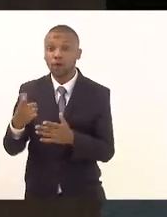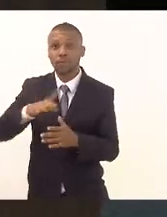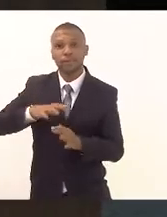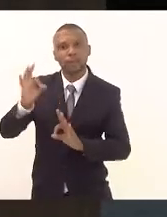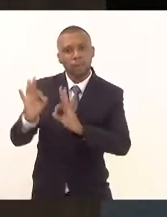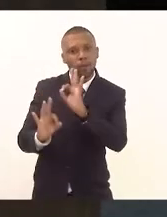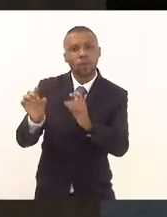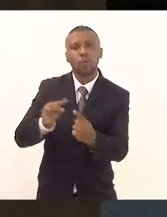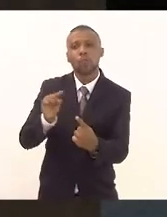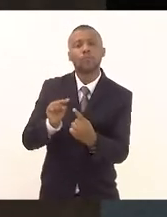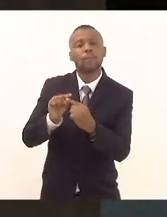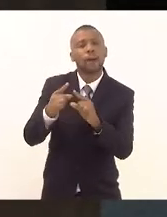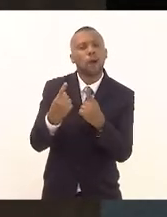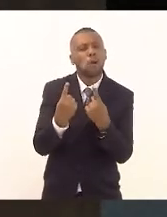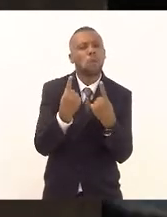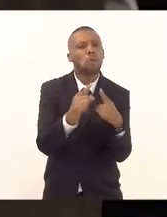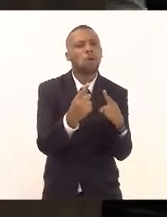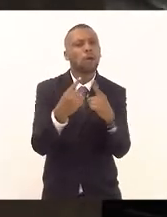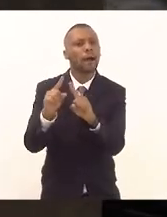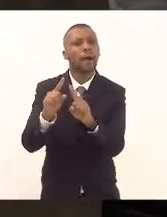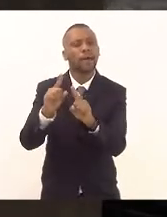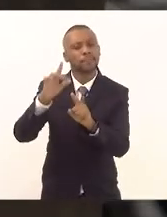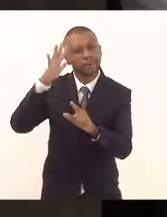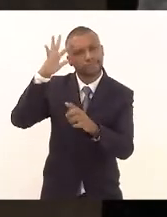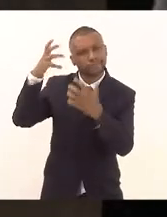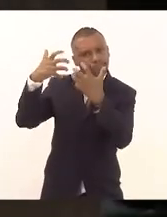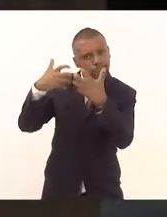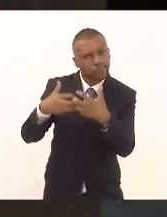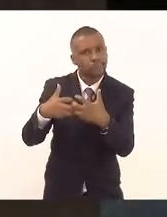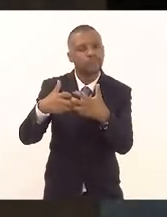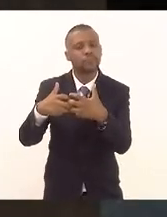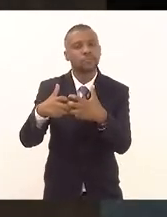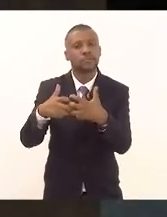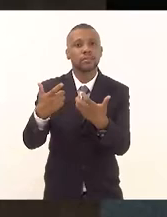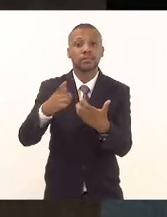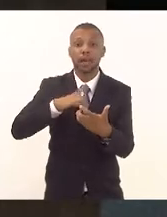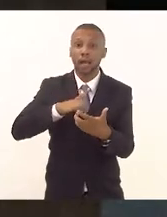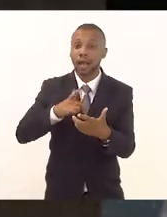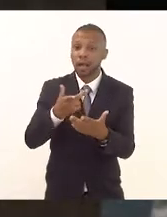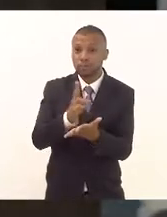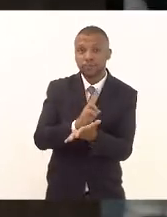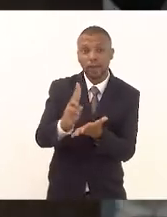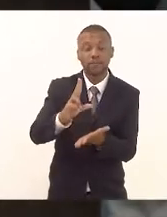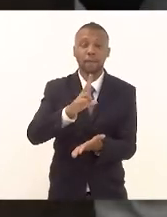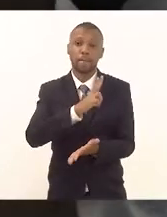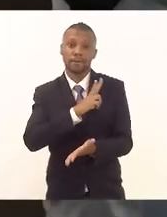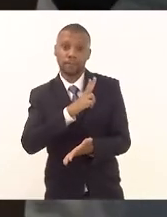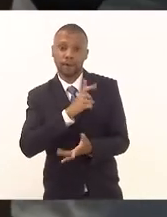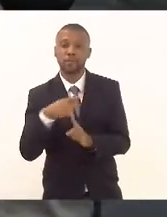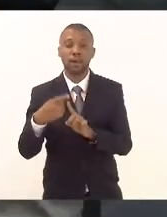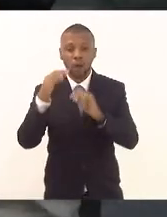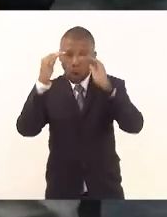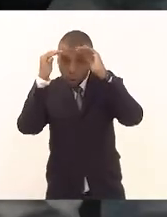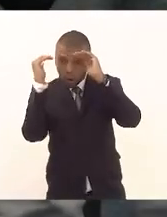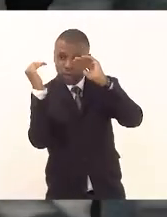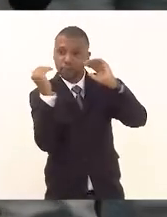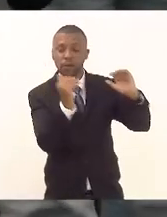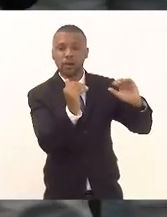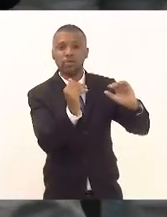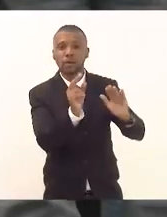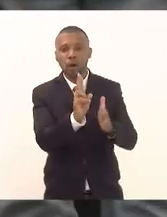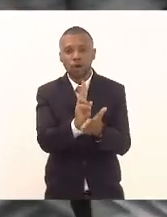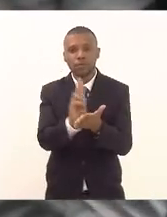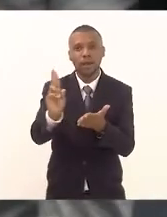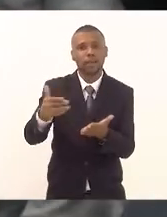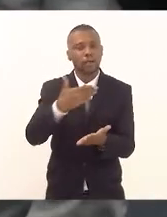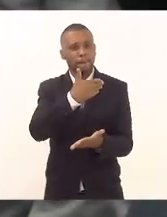provocar, chamar responsabilidade às universidades particulares, porque eu respeito muito a